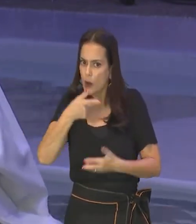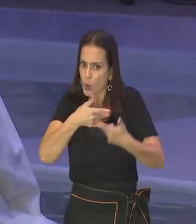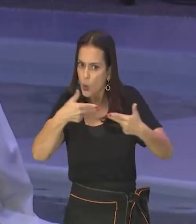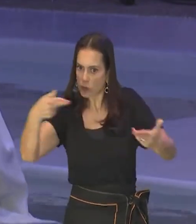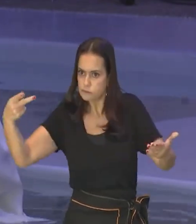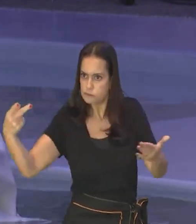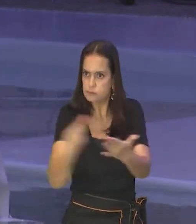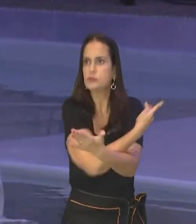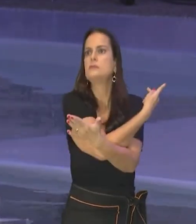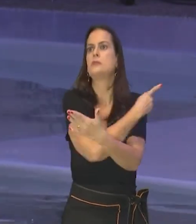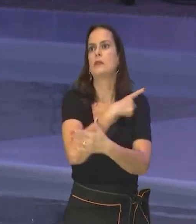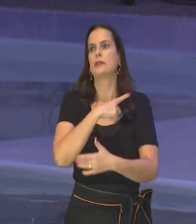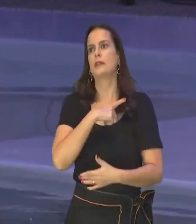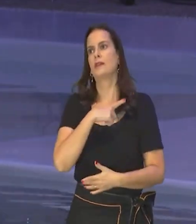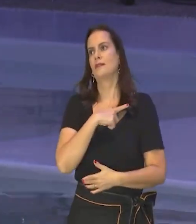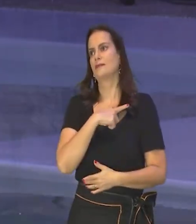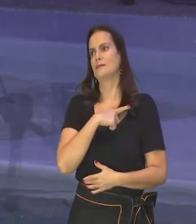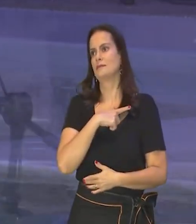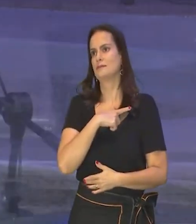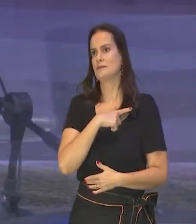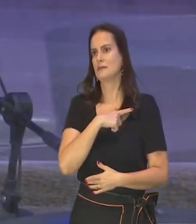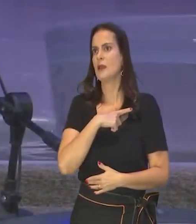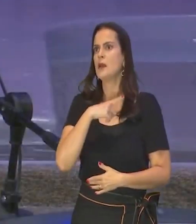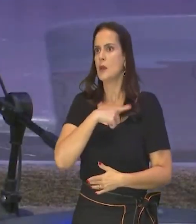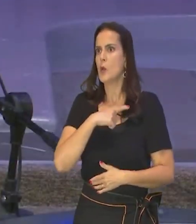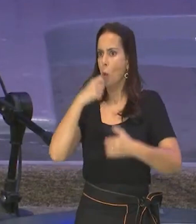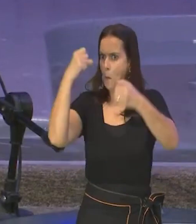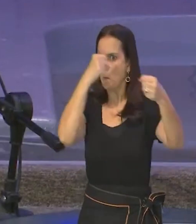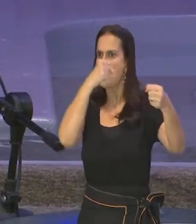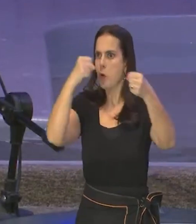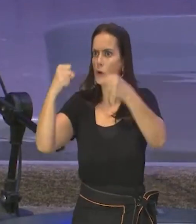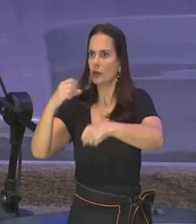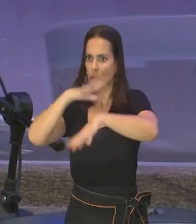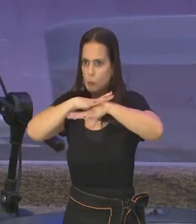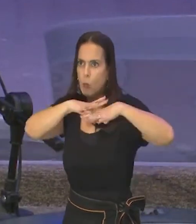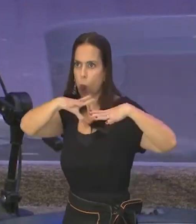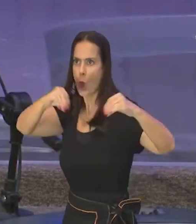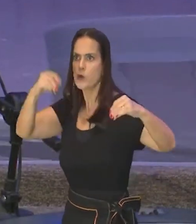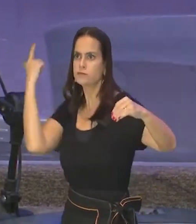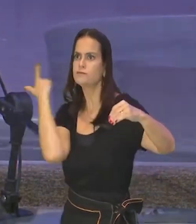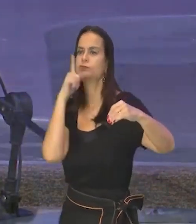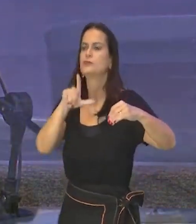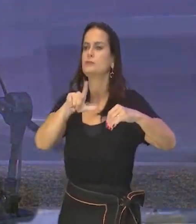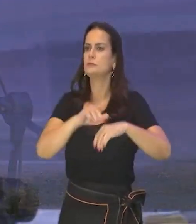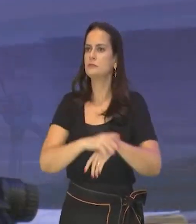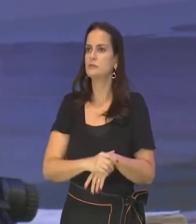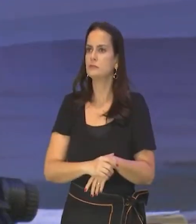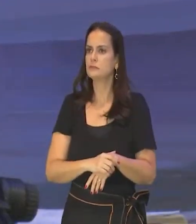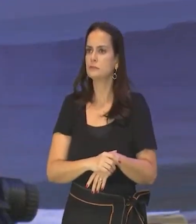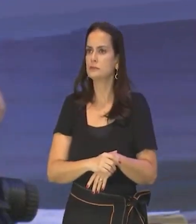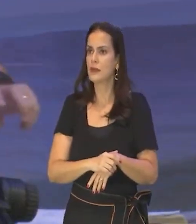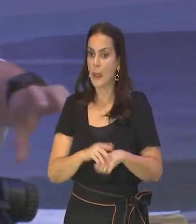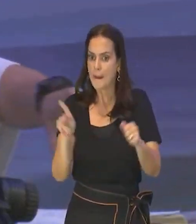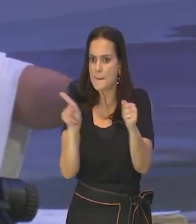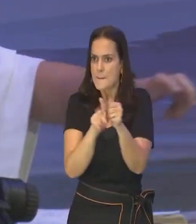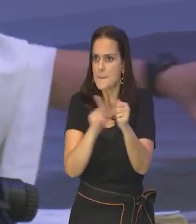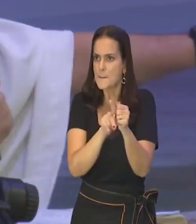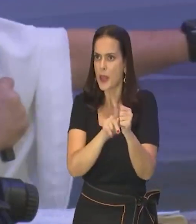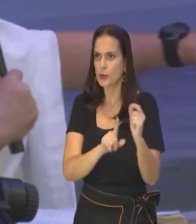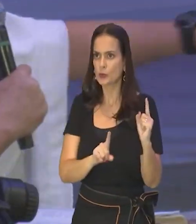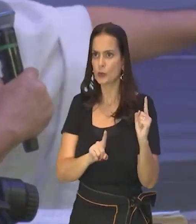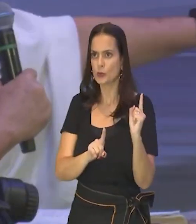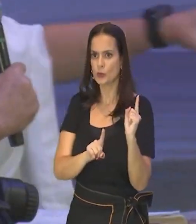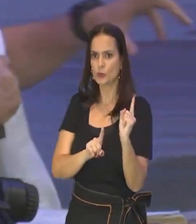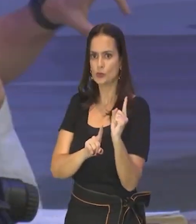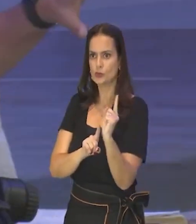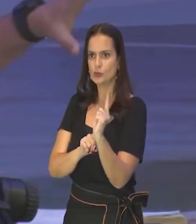acontecem. Eles são tomados de poder, eles curam. A sombra de Pedro